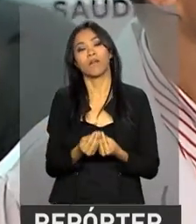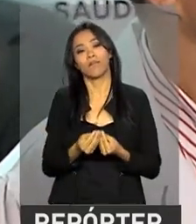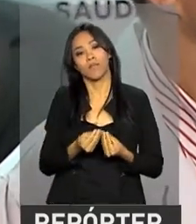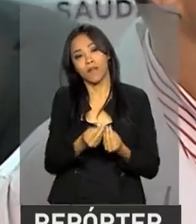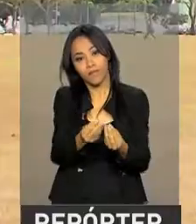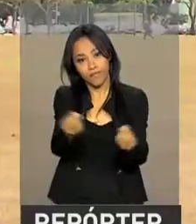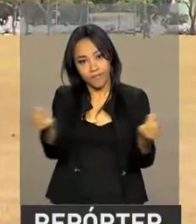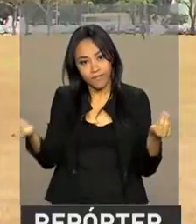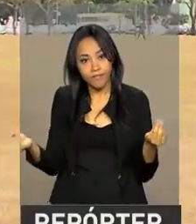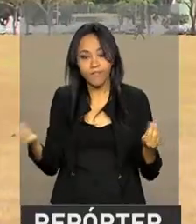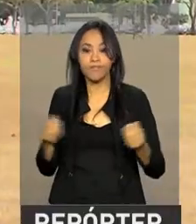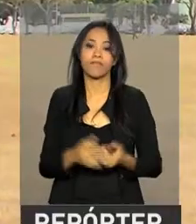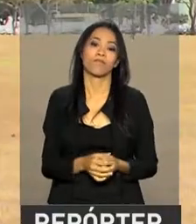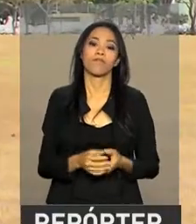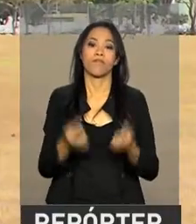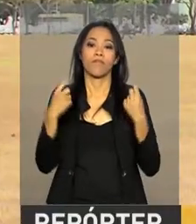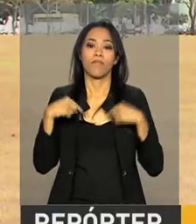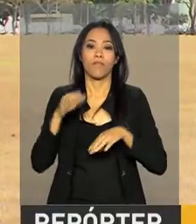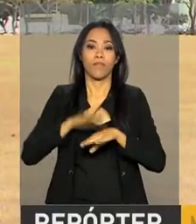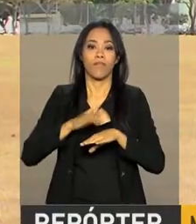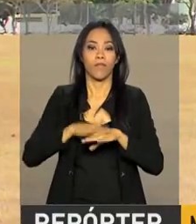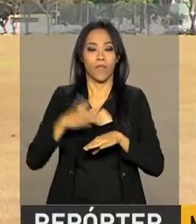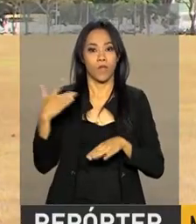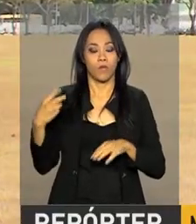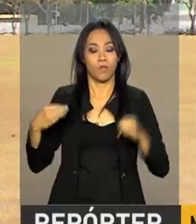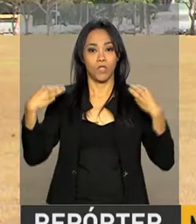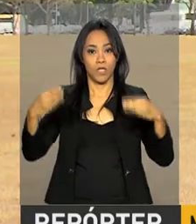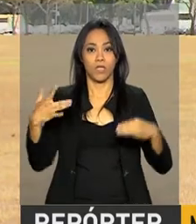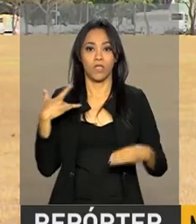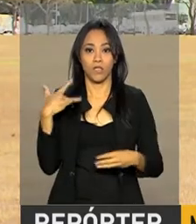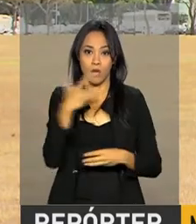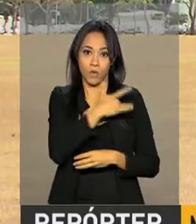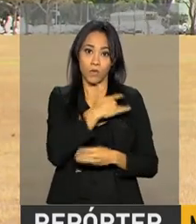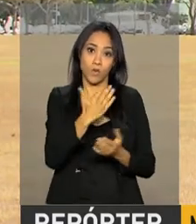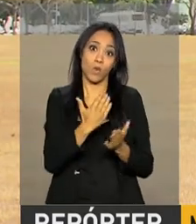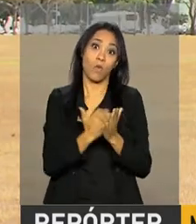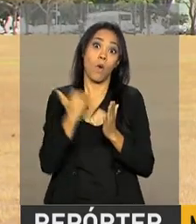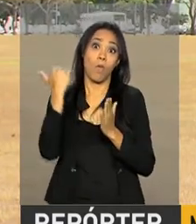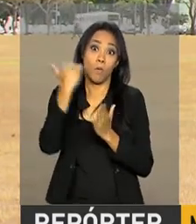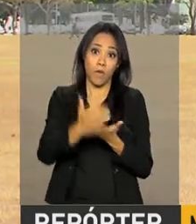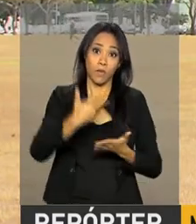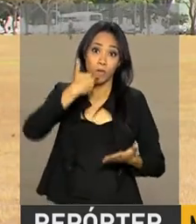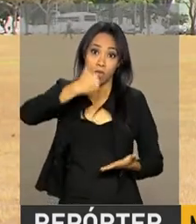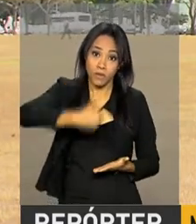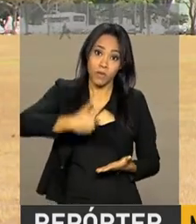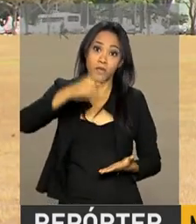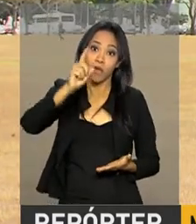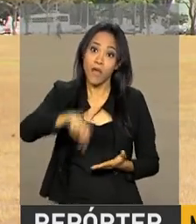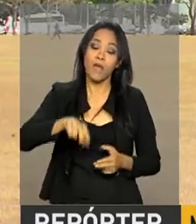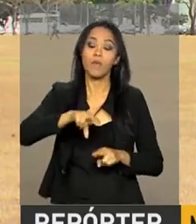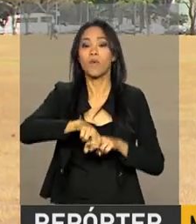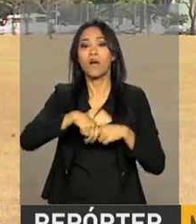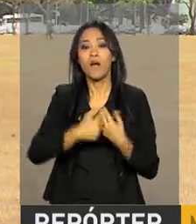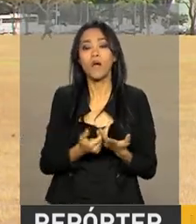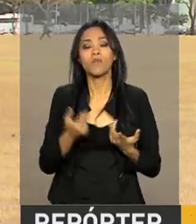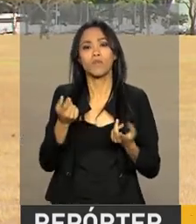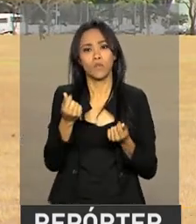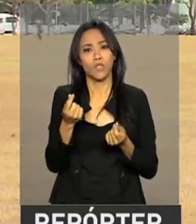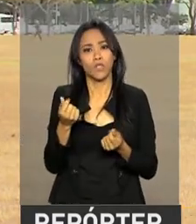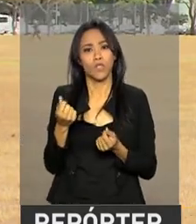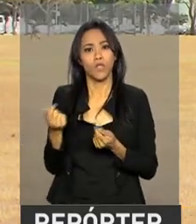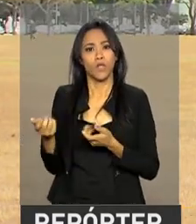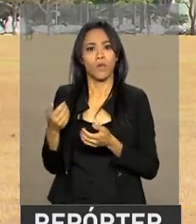mais brasileiros. De acordo com o Ministério da Saúde, o aumento da oferta é resultado dos recursos economizados